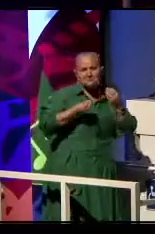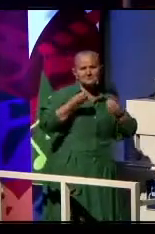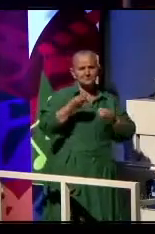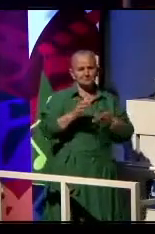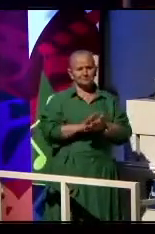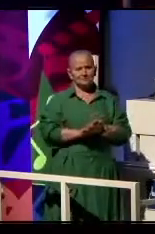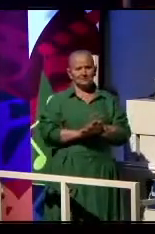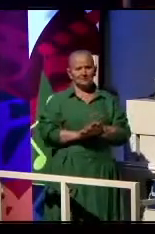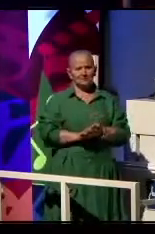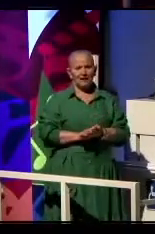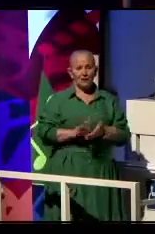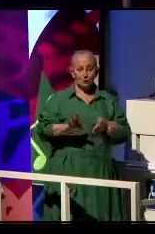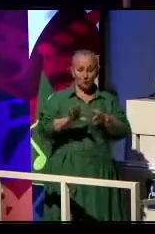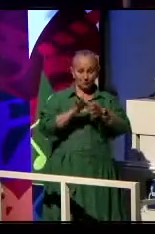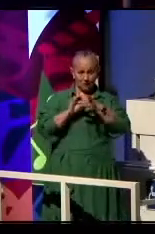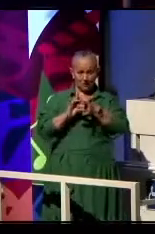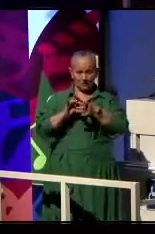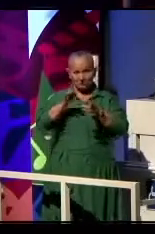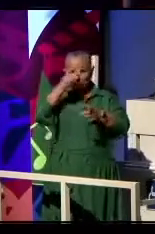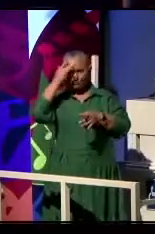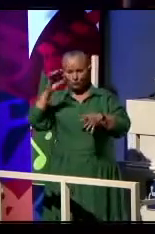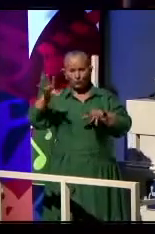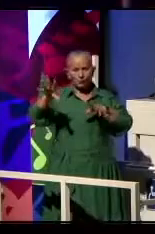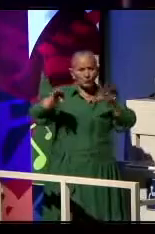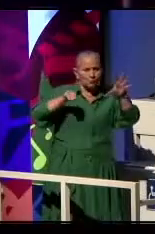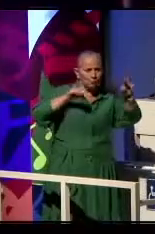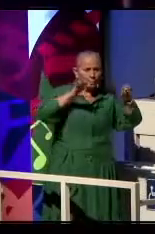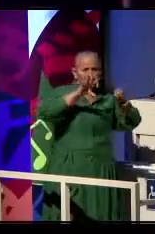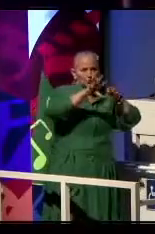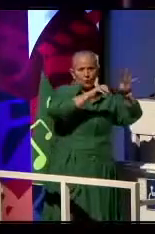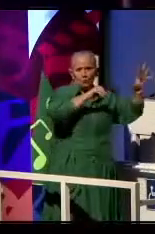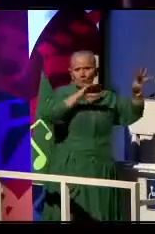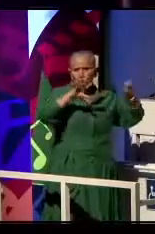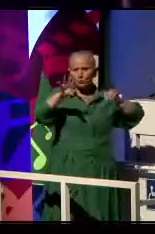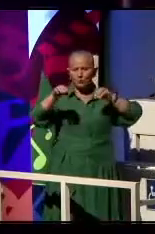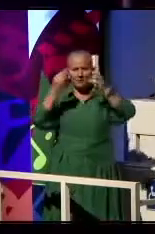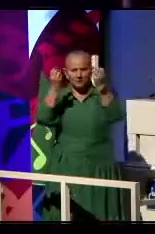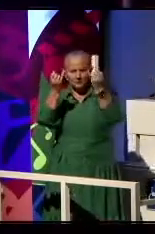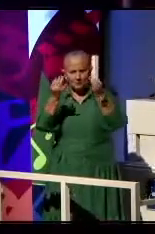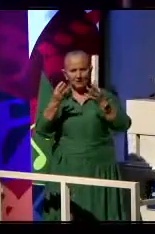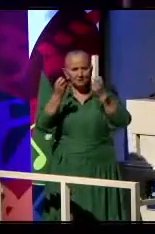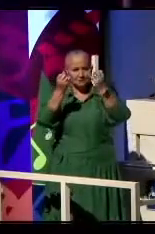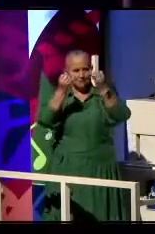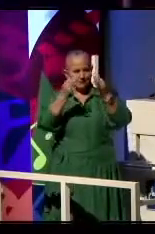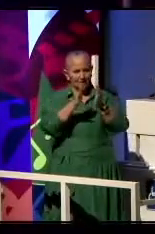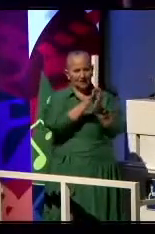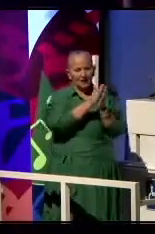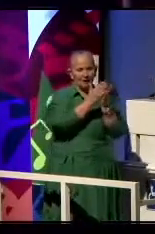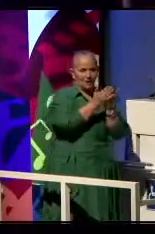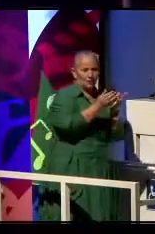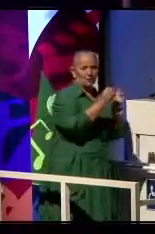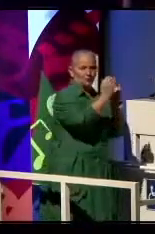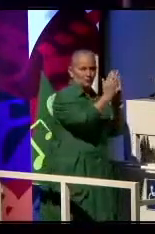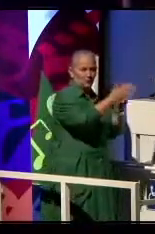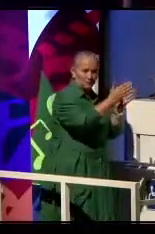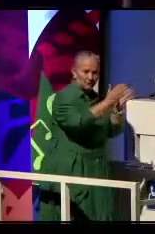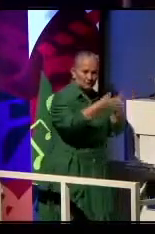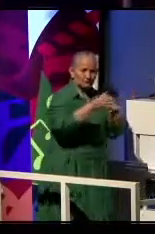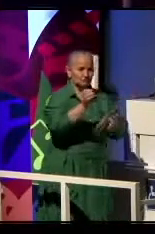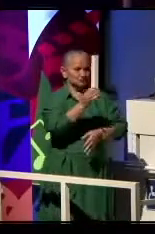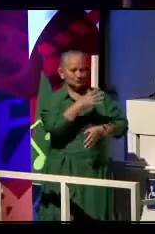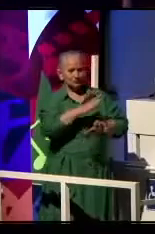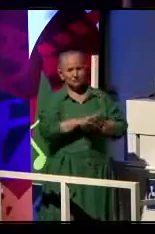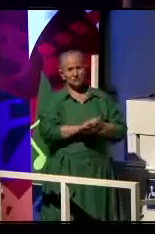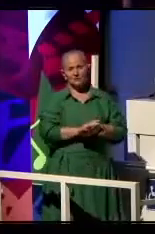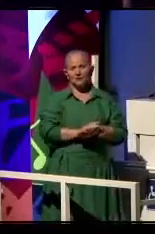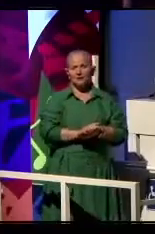formiguinha, né? As pessoas faziam audição, aí elas começaram a entender melhor o álbum Clube da Esquina, e hoje é esse sucesso estrondoso, mas